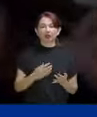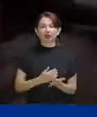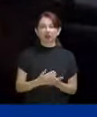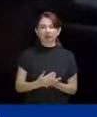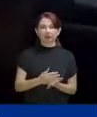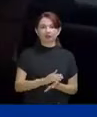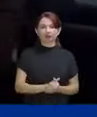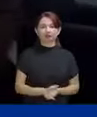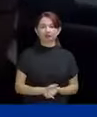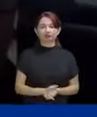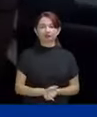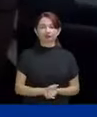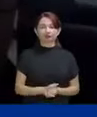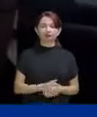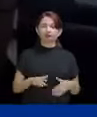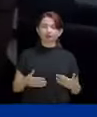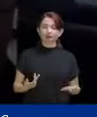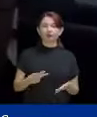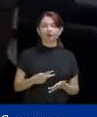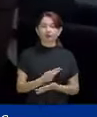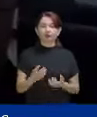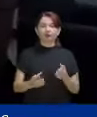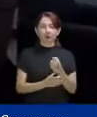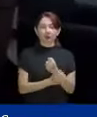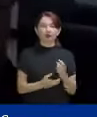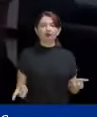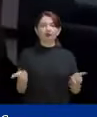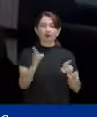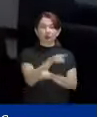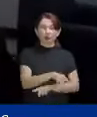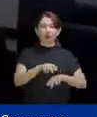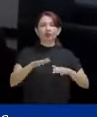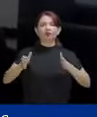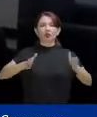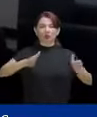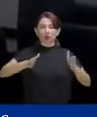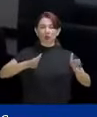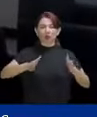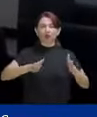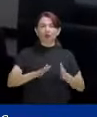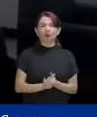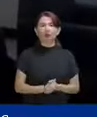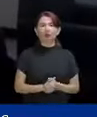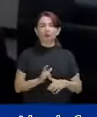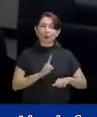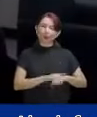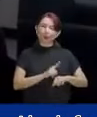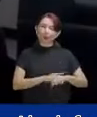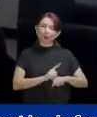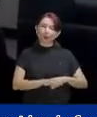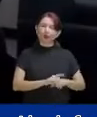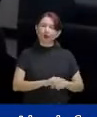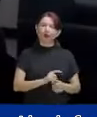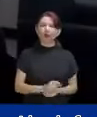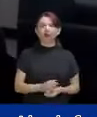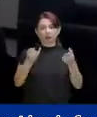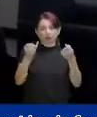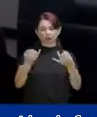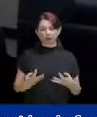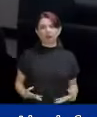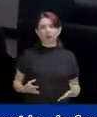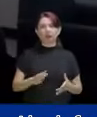extinção do feito. Para que fosse garantido o contraditório para a defesa, foi aberto prazo para que os recorrentes e o MPE apresentassem manifestações.